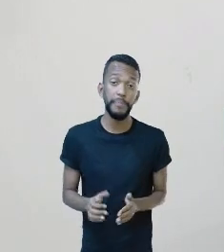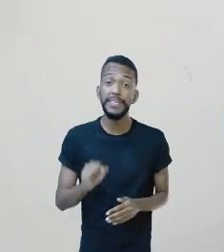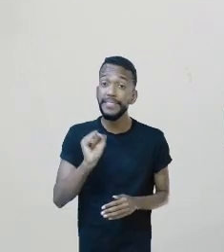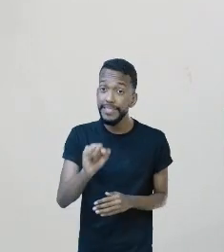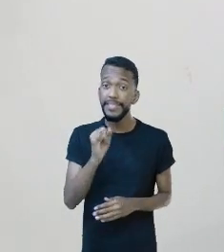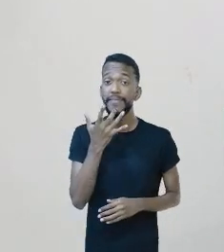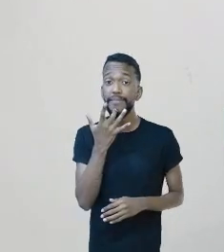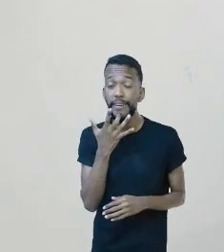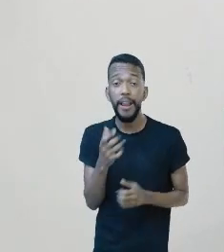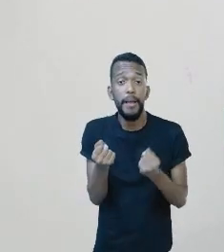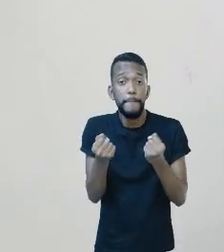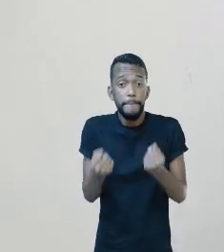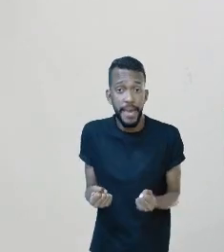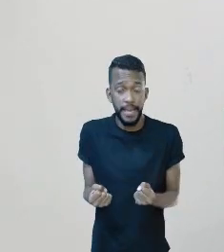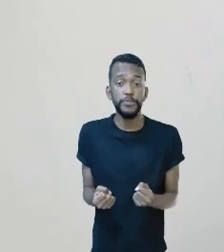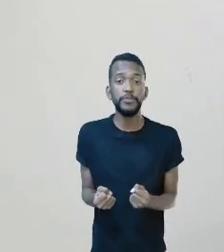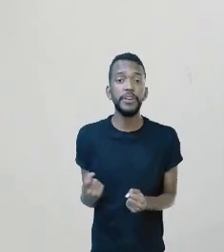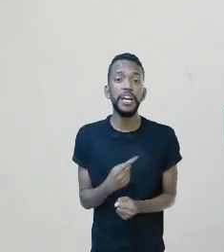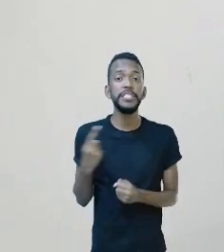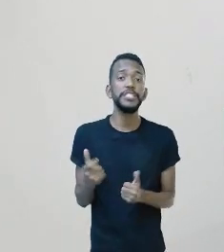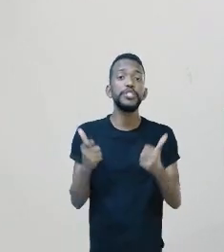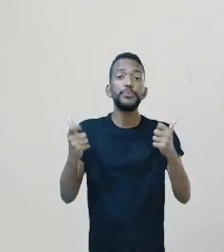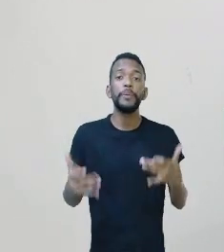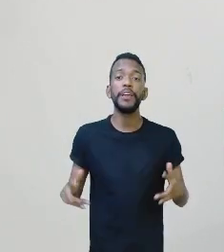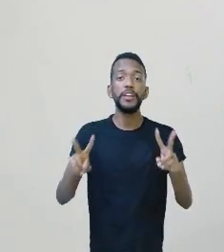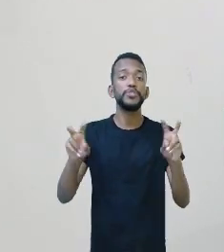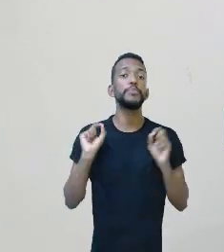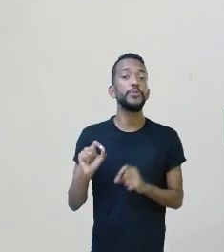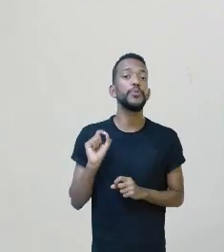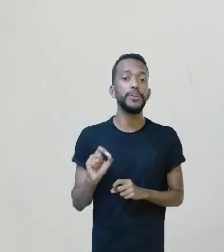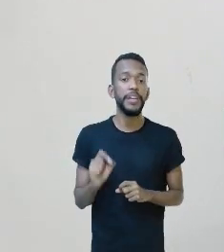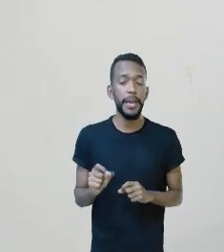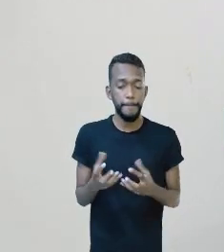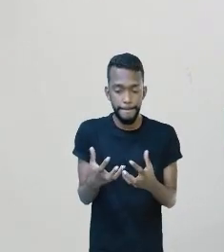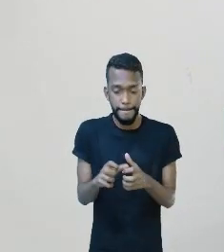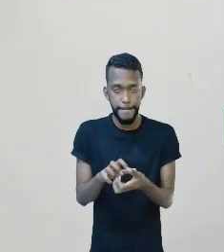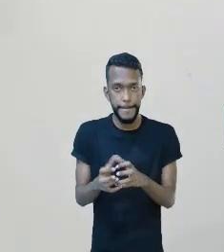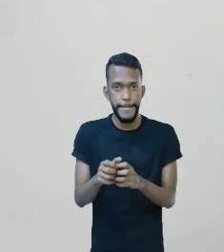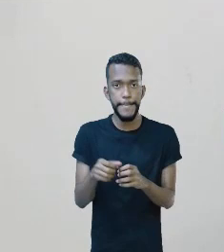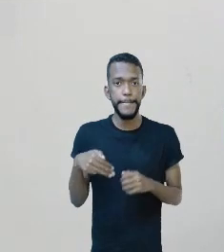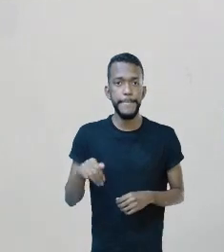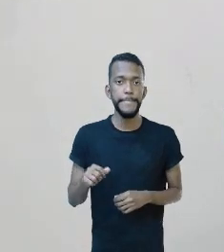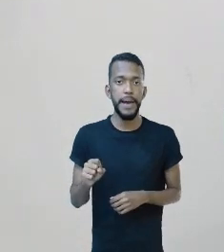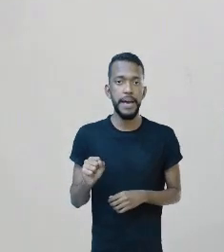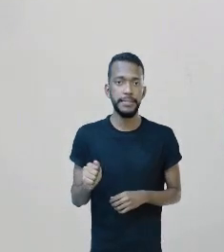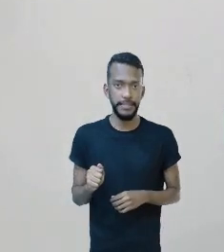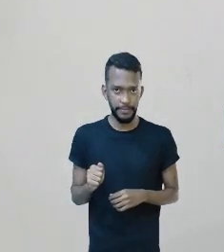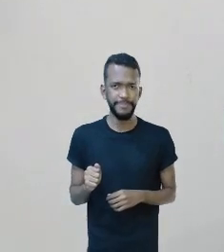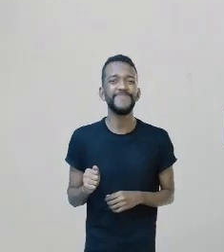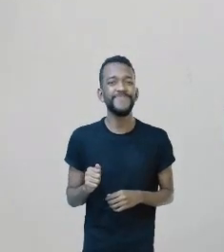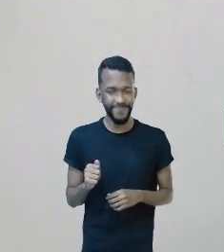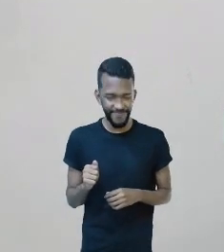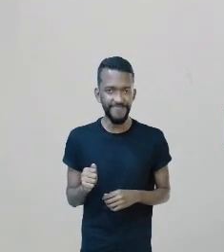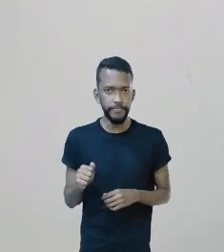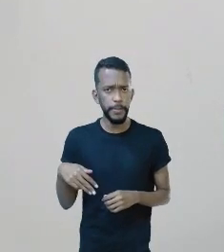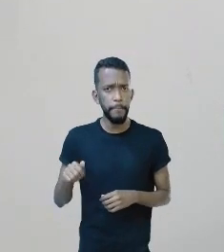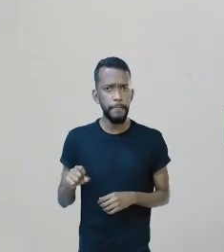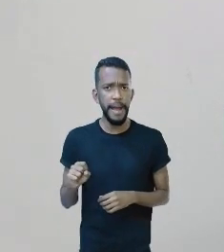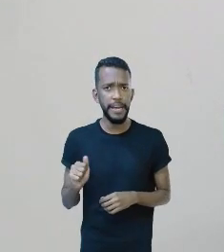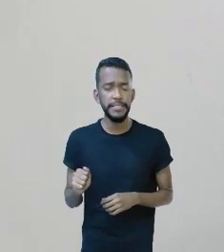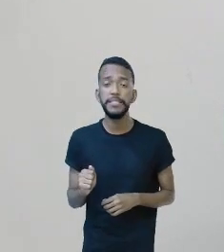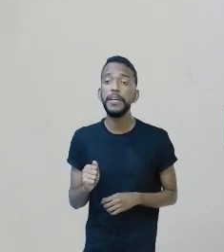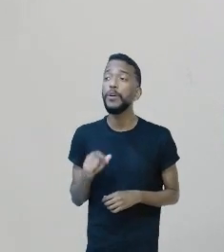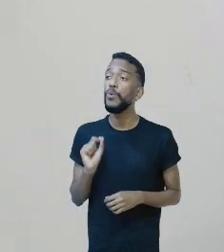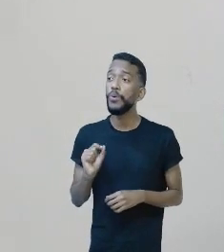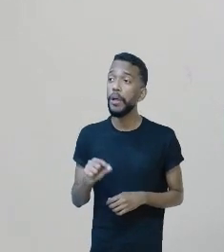de pesagem, a gente está falando da grandeza massa, certo? A medida de massa, ela